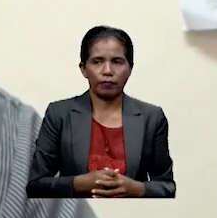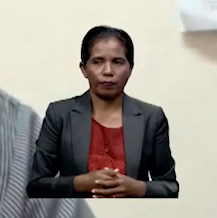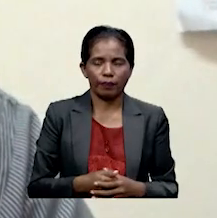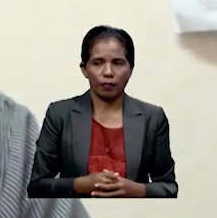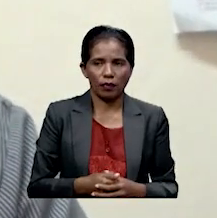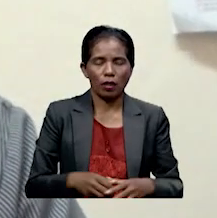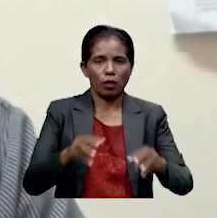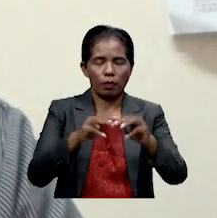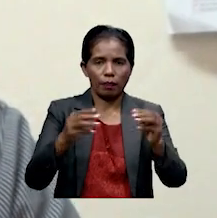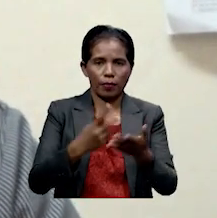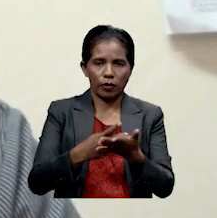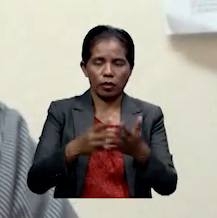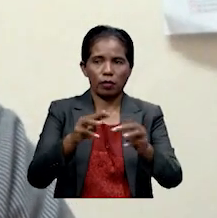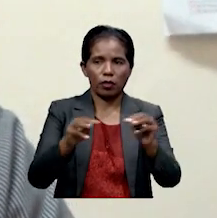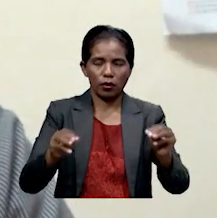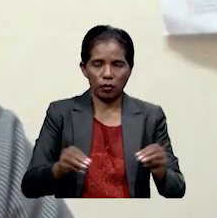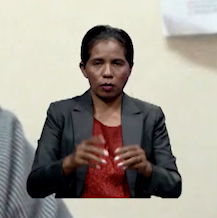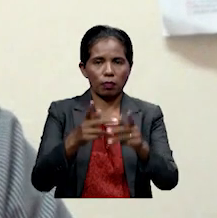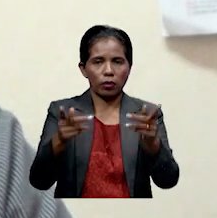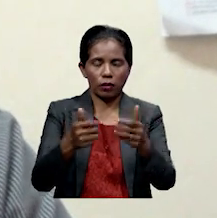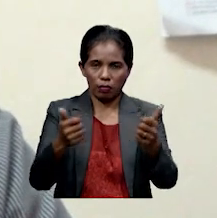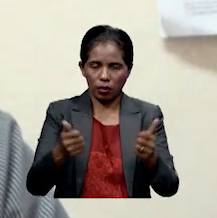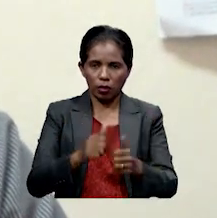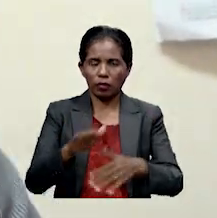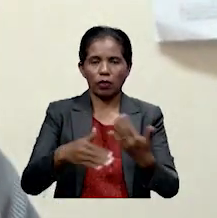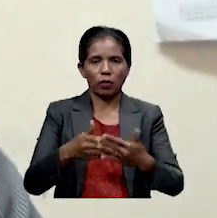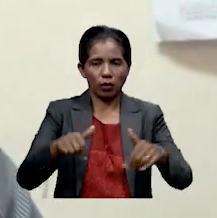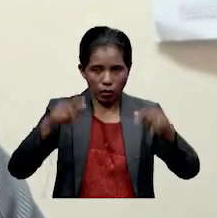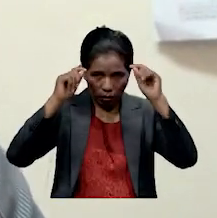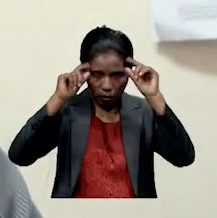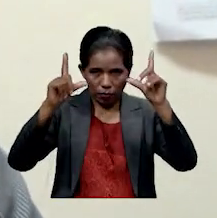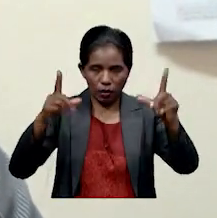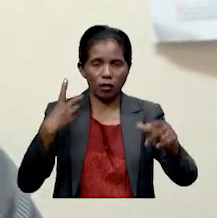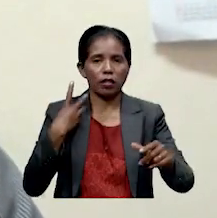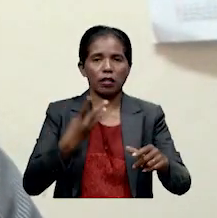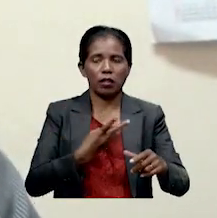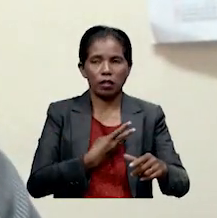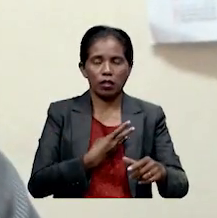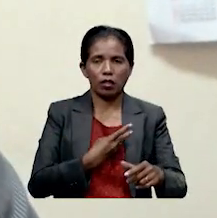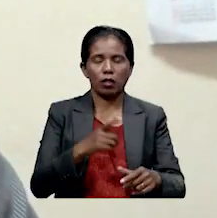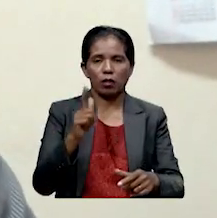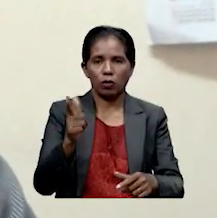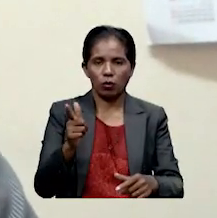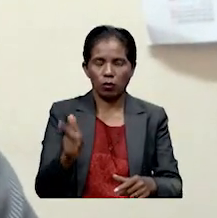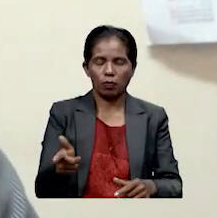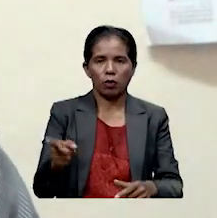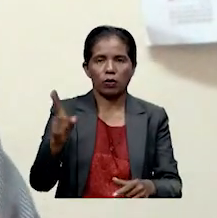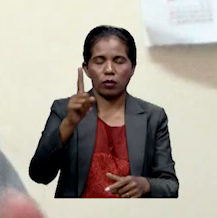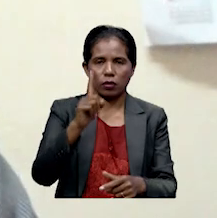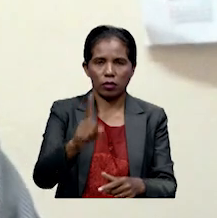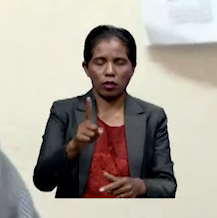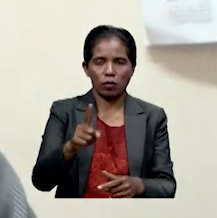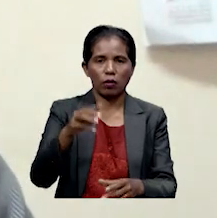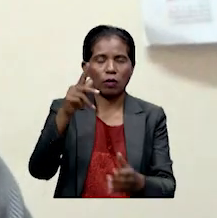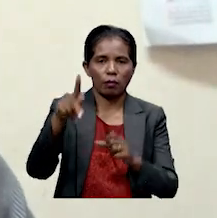munisipio a posto administrativo hotu ia Timor Lala Tono. Ita hela det maka 20 posto administrativo maka kita sira